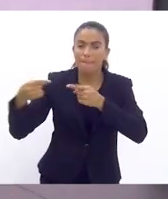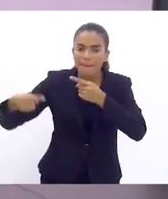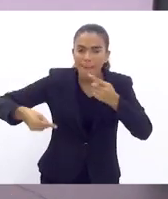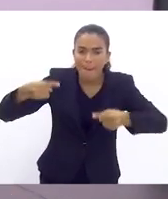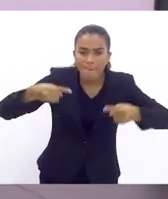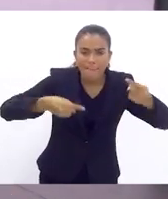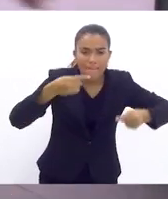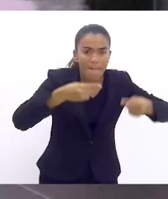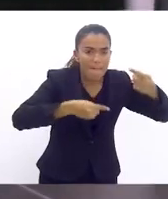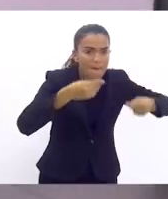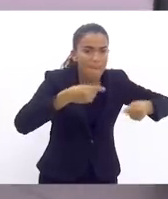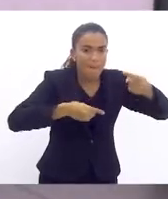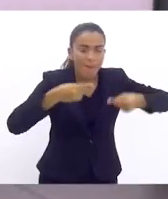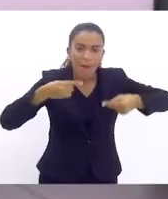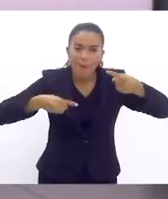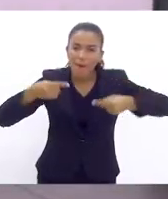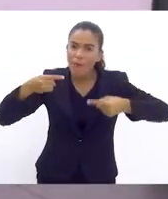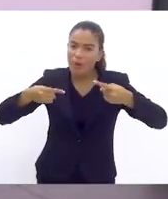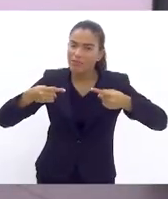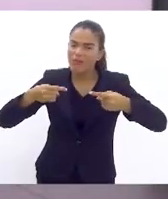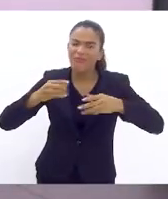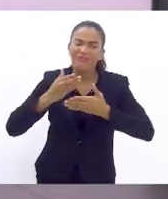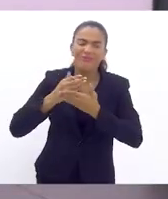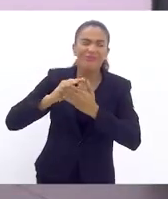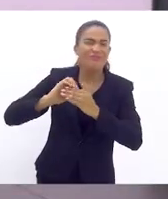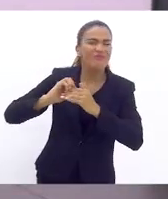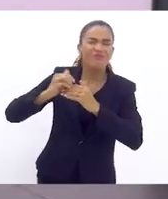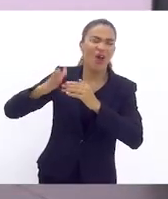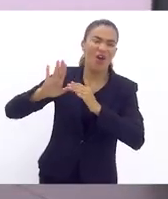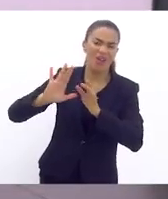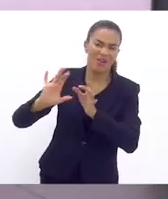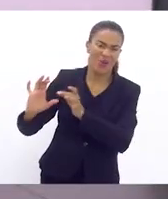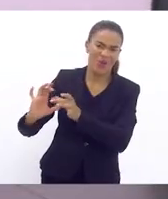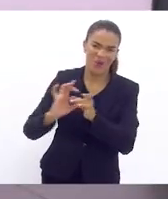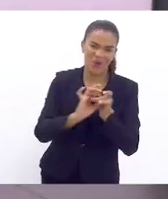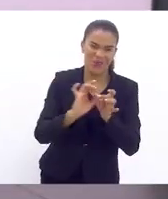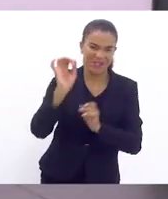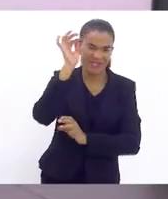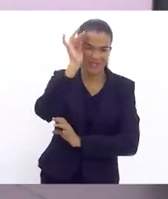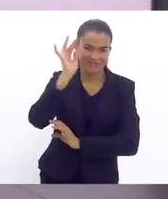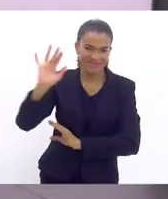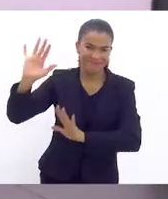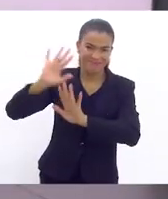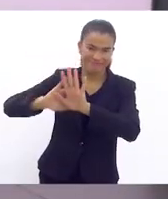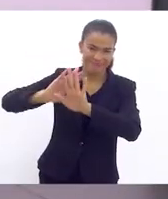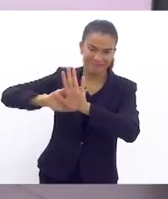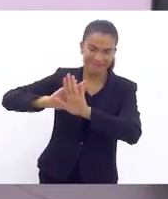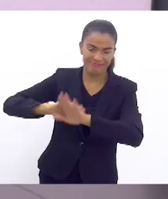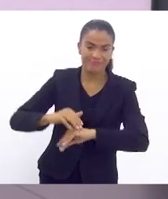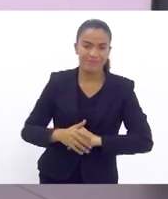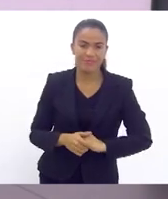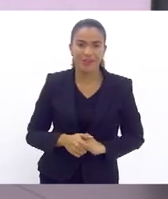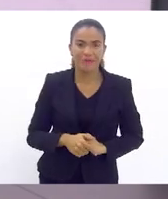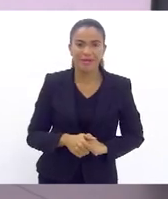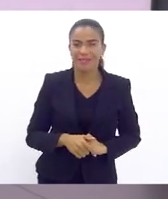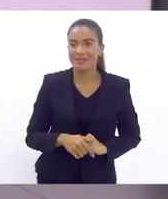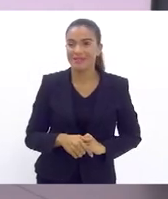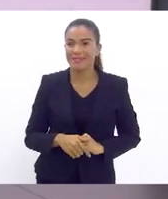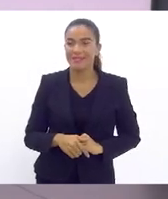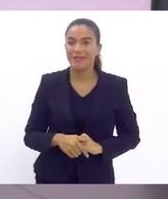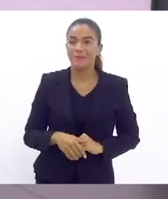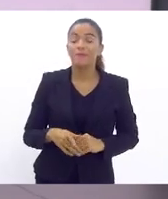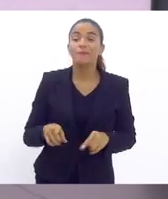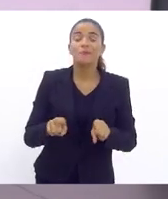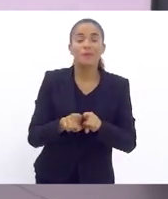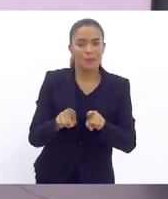fora ou de contextos ideológicos mas sobretudo em questões práticas o deputado Holanda deixou isso bem de maneira bem clara acho que